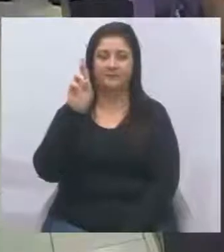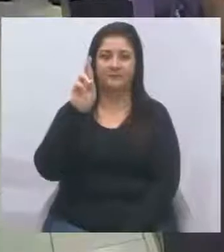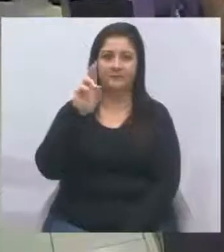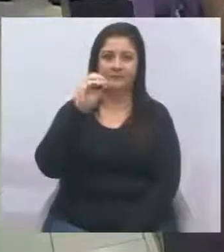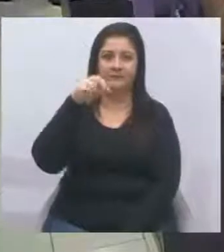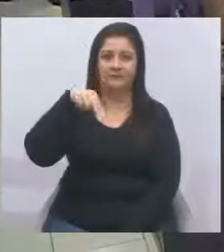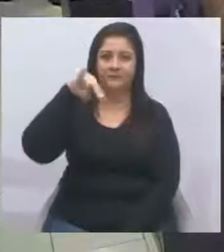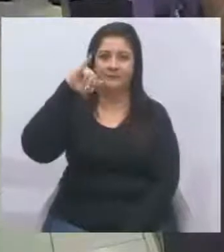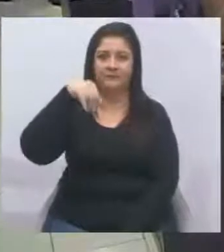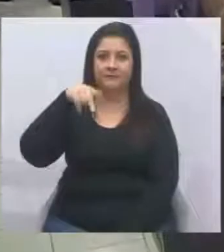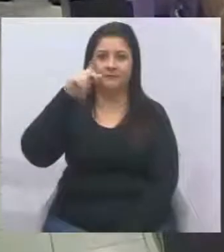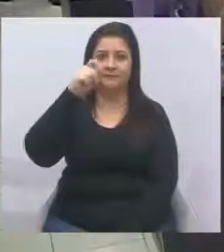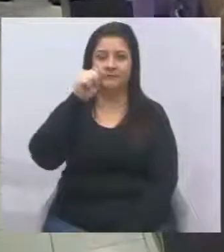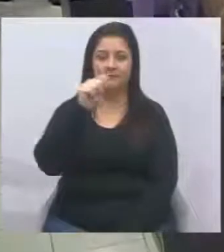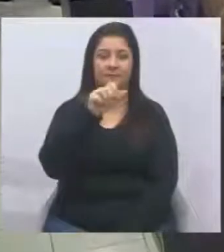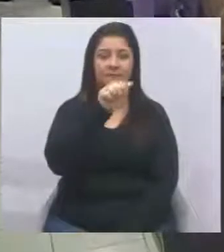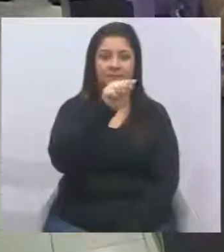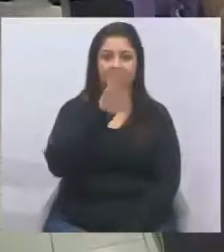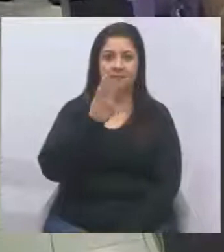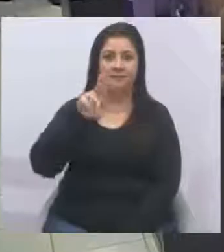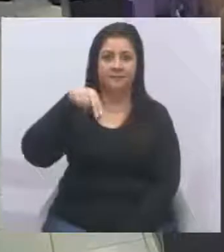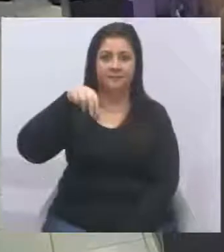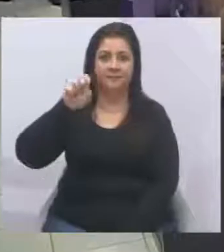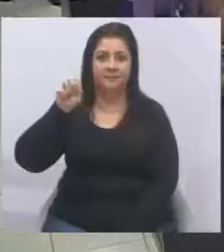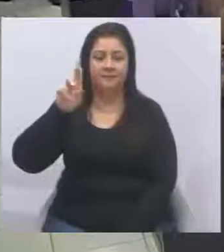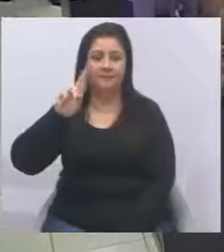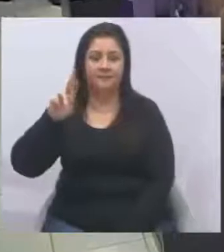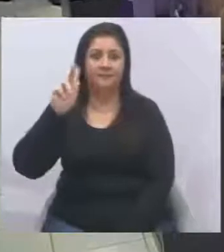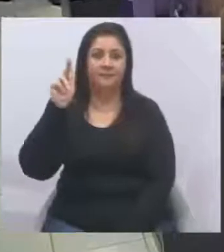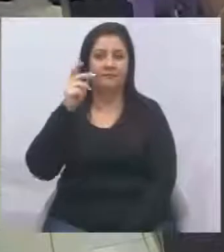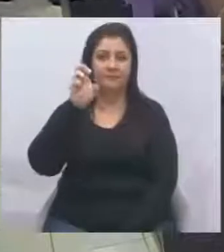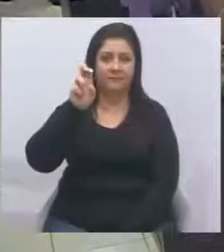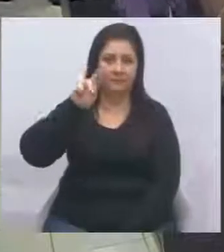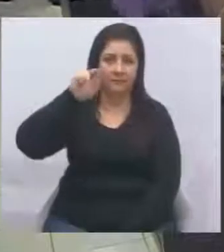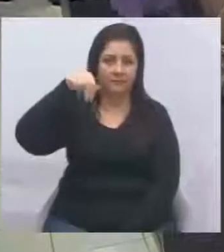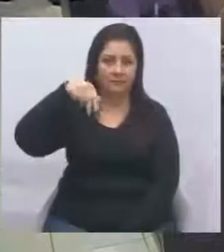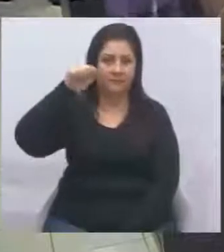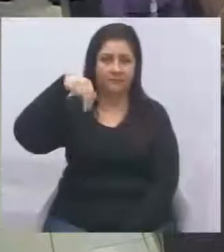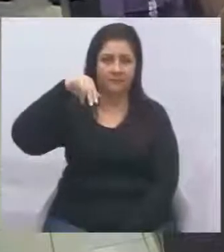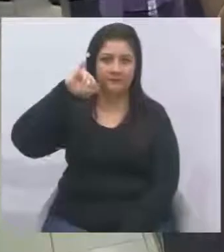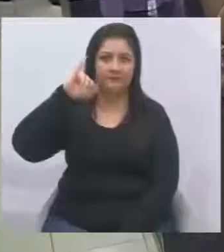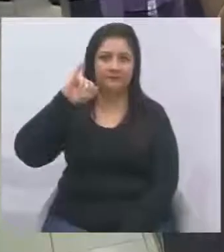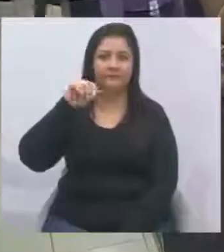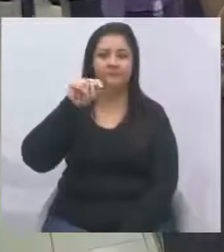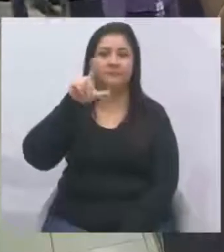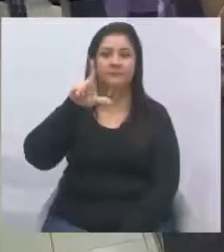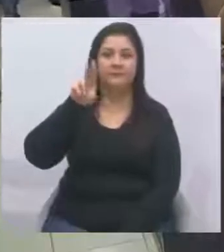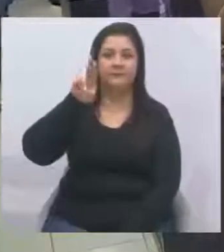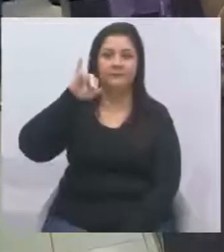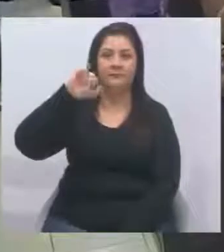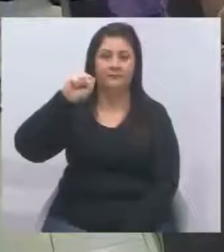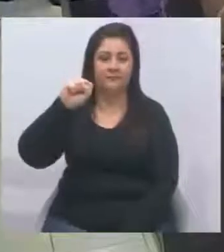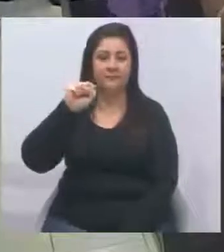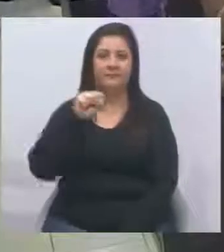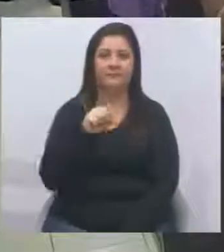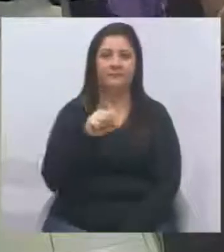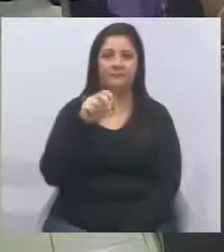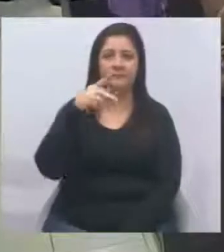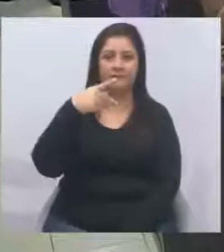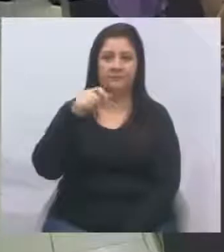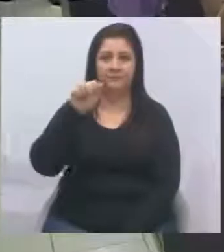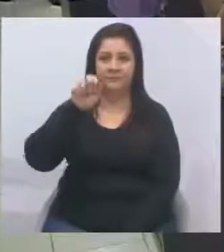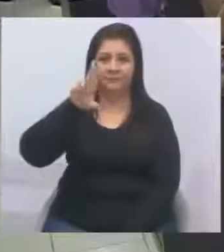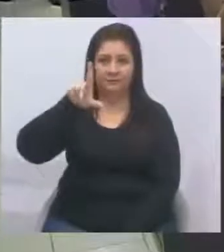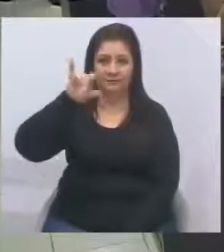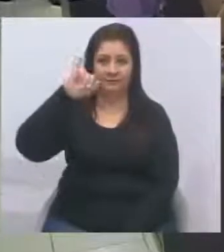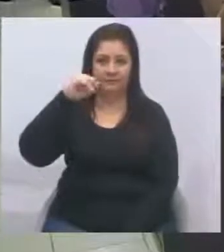de Madureira, Valmir do Parque Meia Lua, Hernani Barreto, Luiz Flávio, Pastor Rogério, Paulinho dos